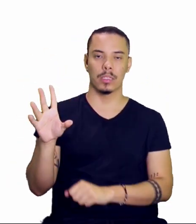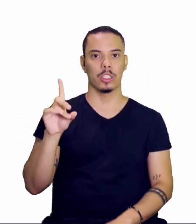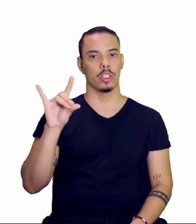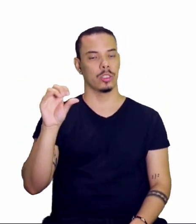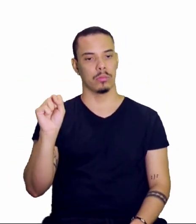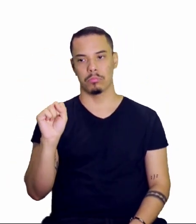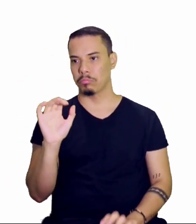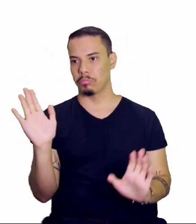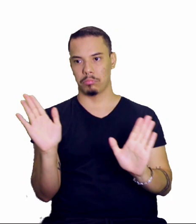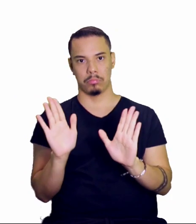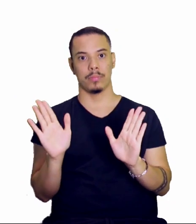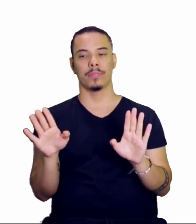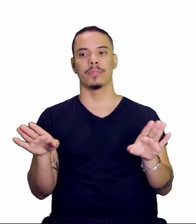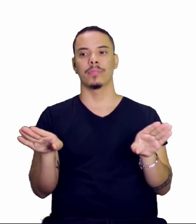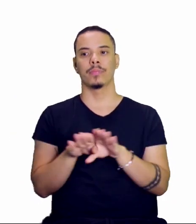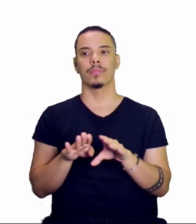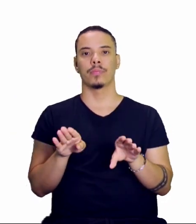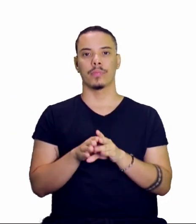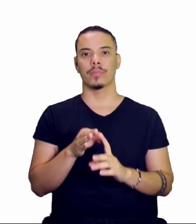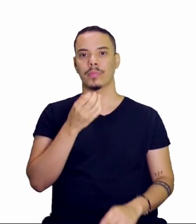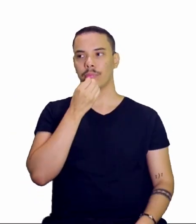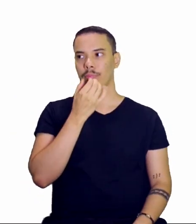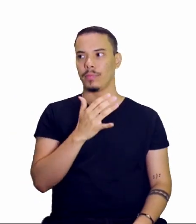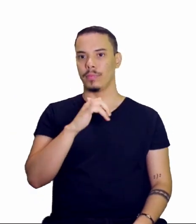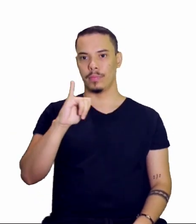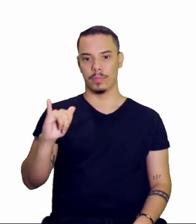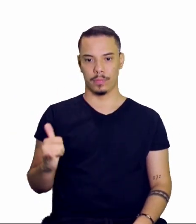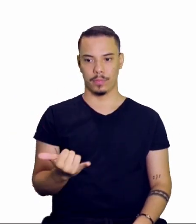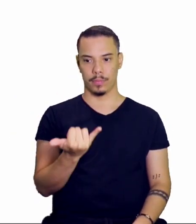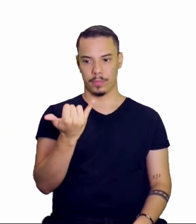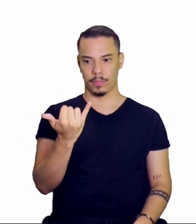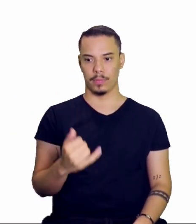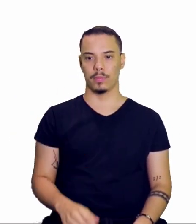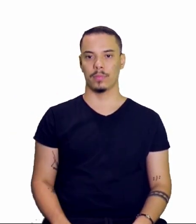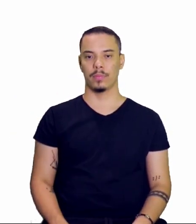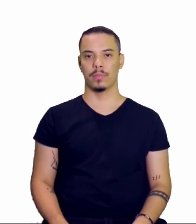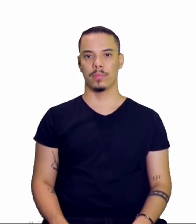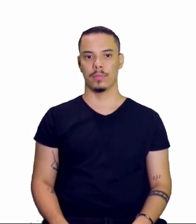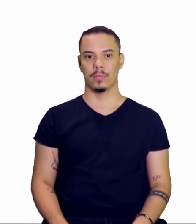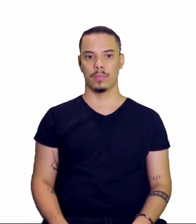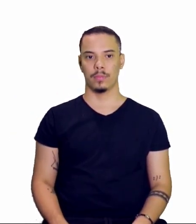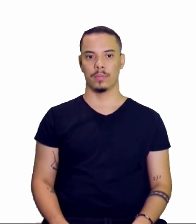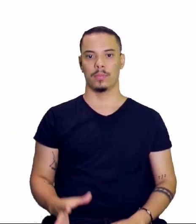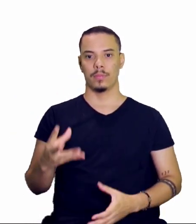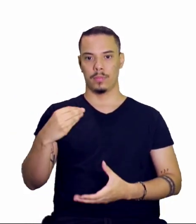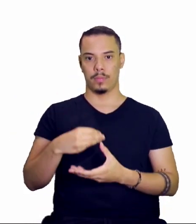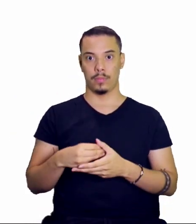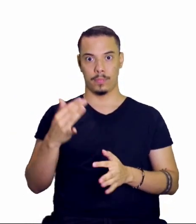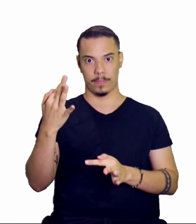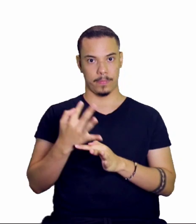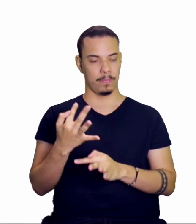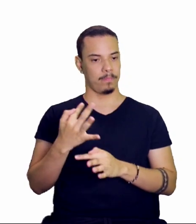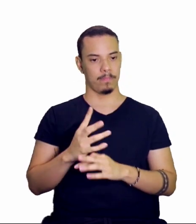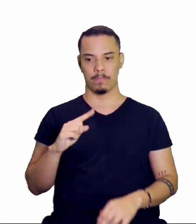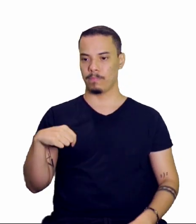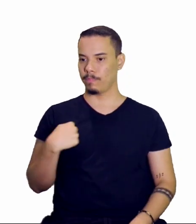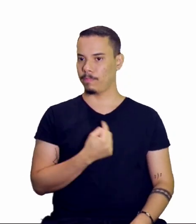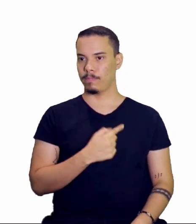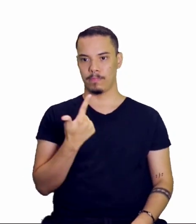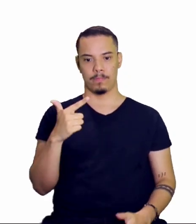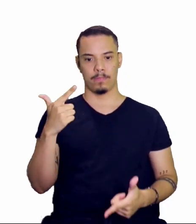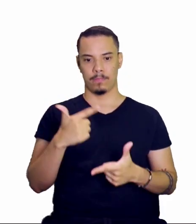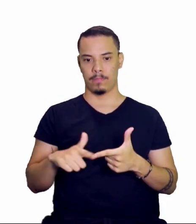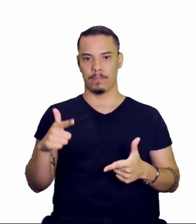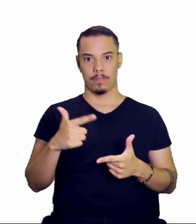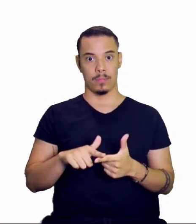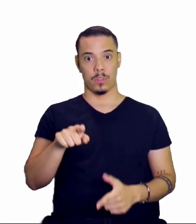professor? Você E vai lembrando usar, aqui, Deise, é bom a gente aproveitar o ensejo aqui. Aqui em física, nós não temos nenhum problema em vocês